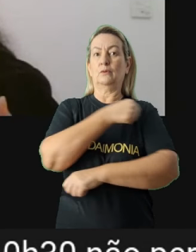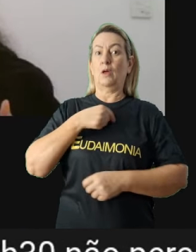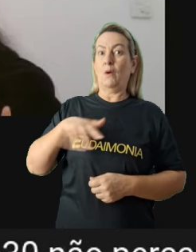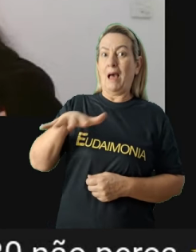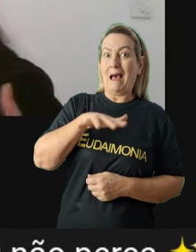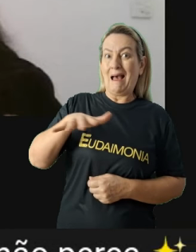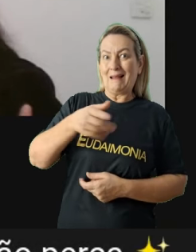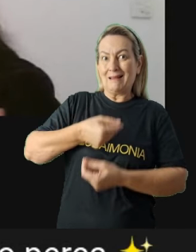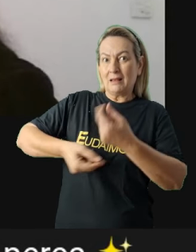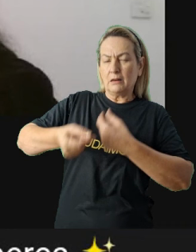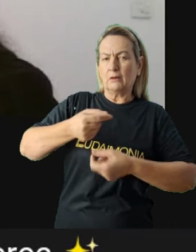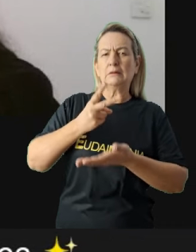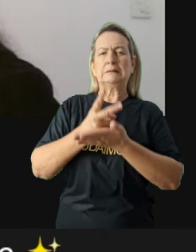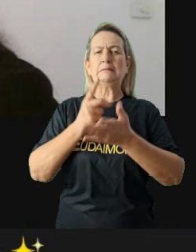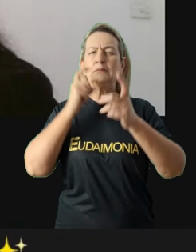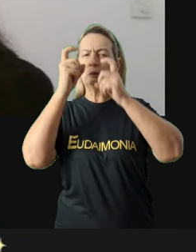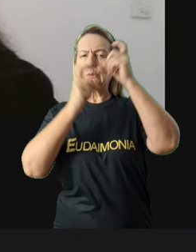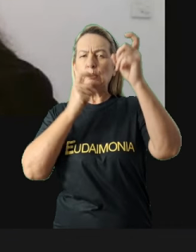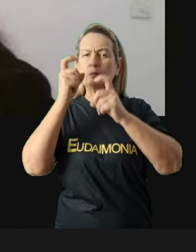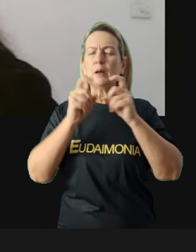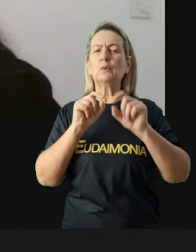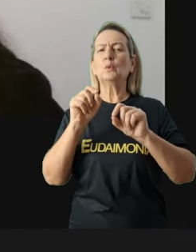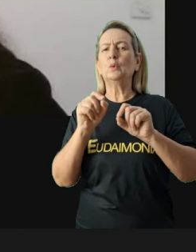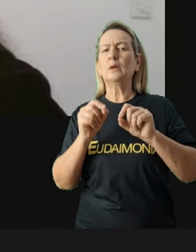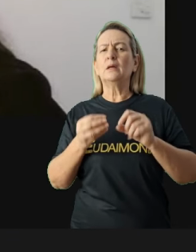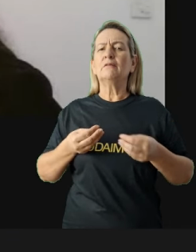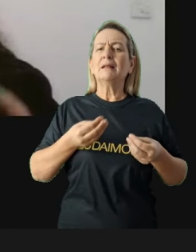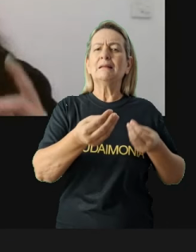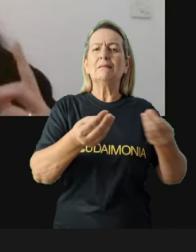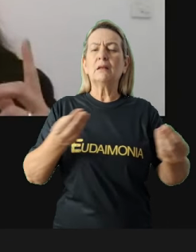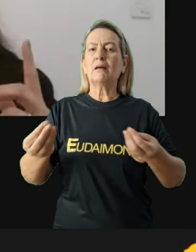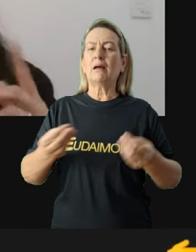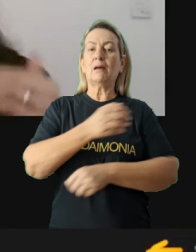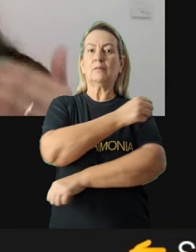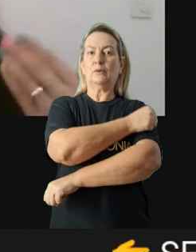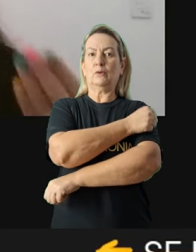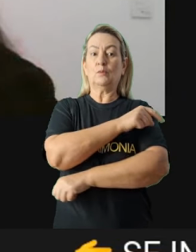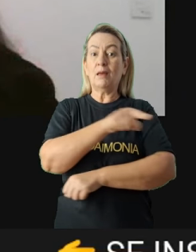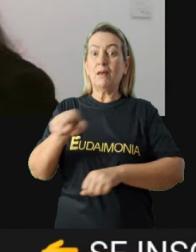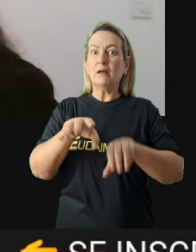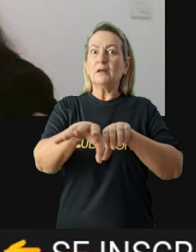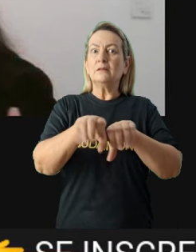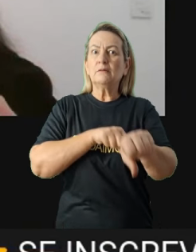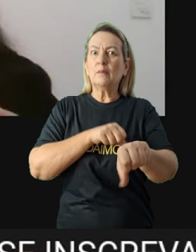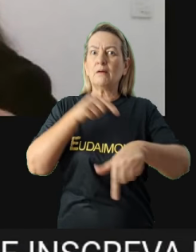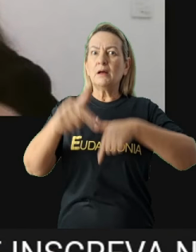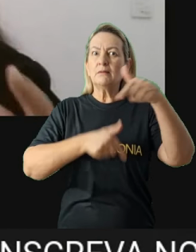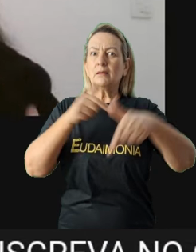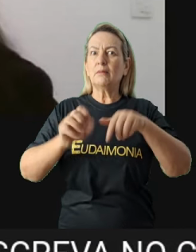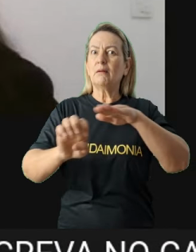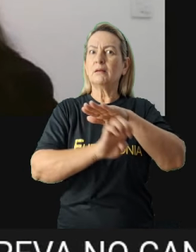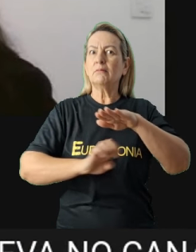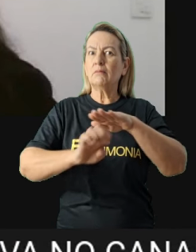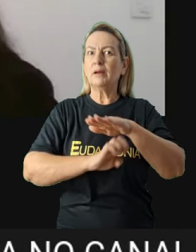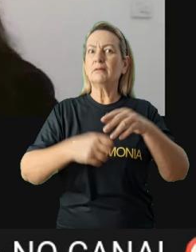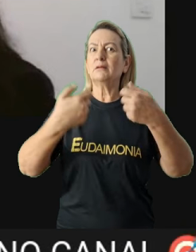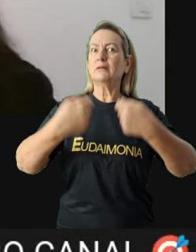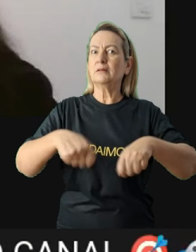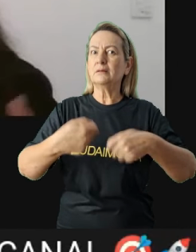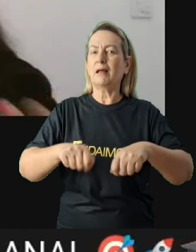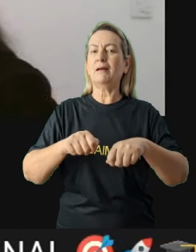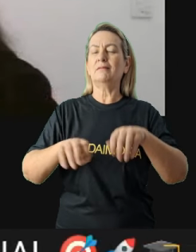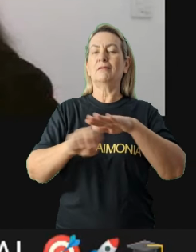principalmente para eu, Rosinda, que sou da área de negócios, sempre preocupado em o que nós vamos oferecer, né? Como que nós vamos colocar esse profissional